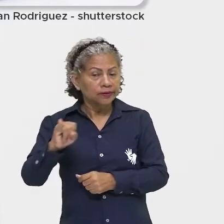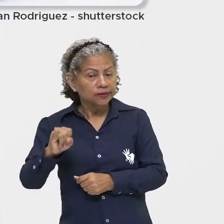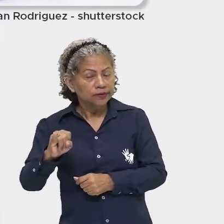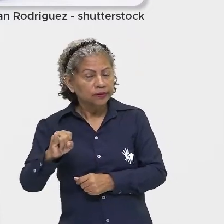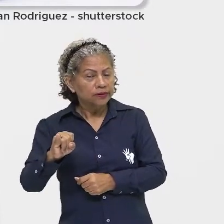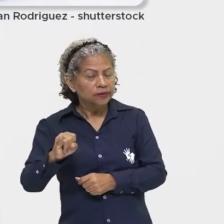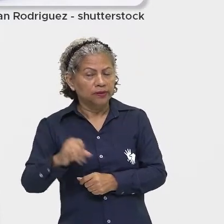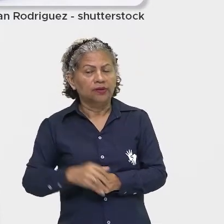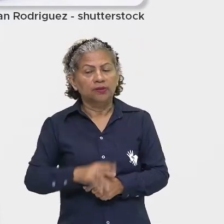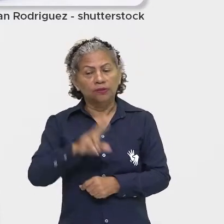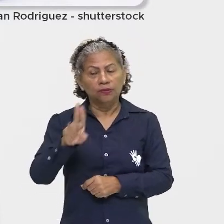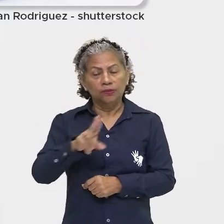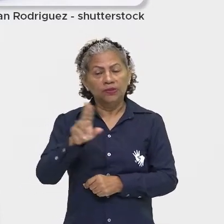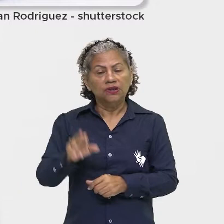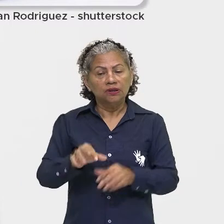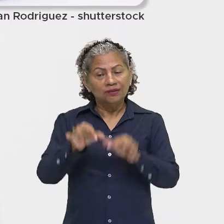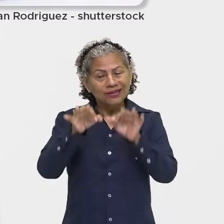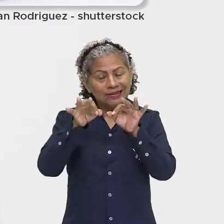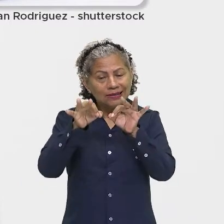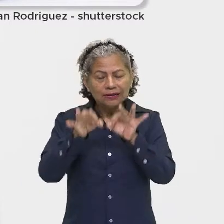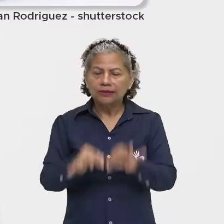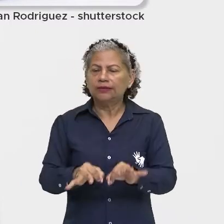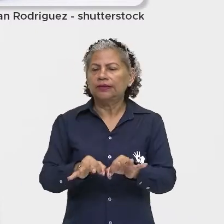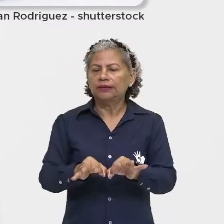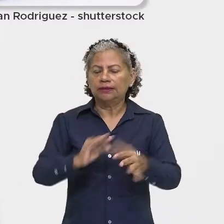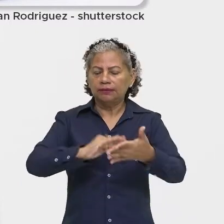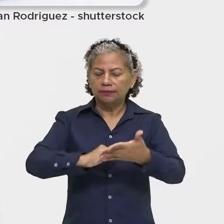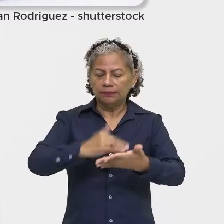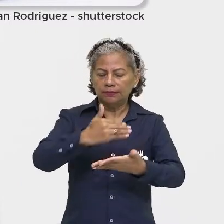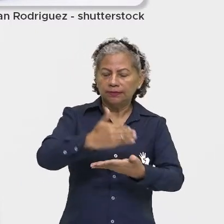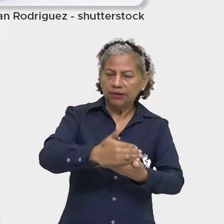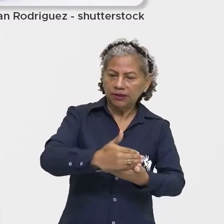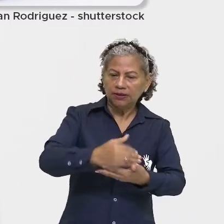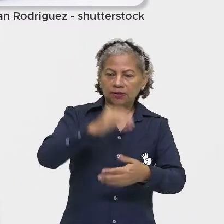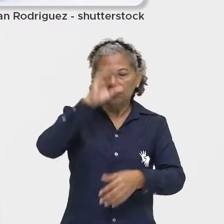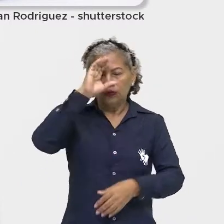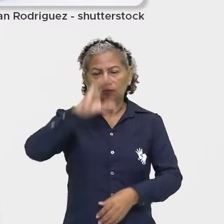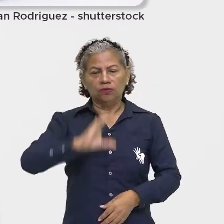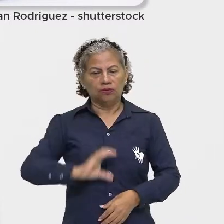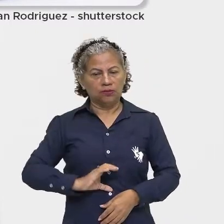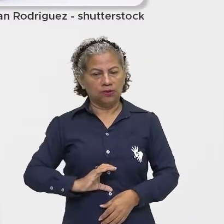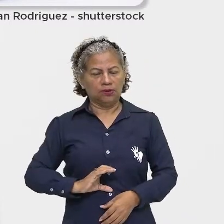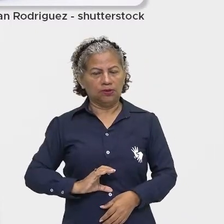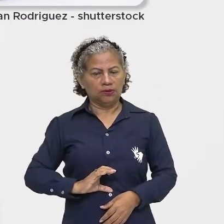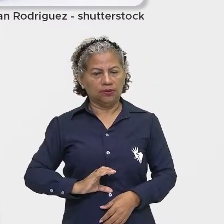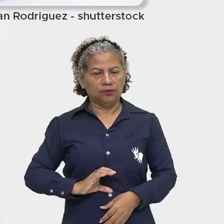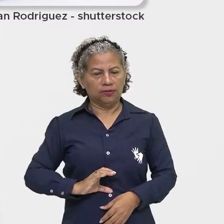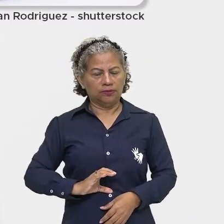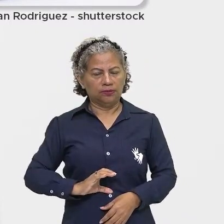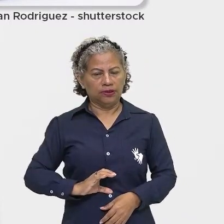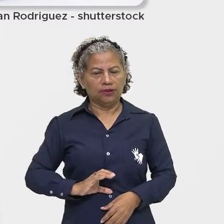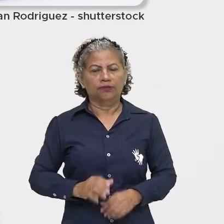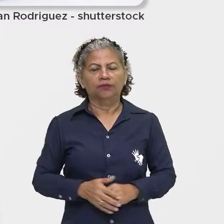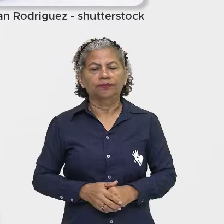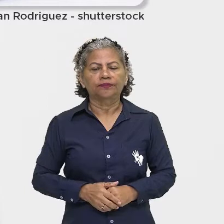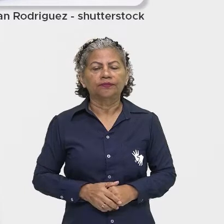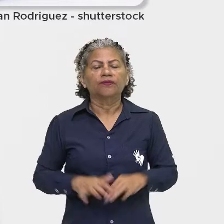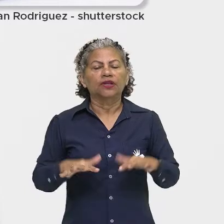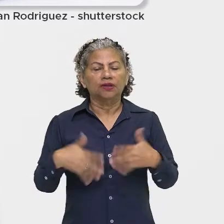correta utilização da netiqueta, que são os nossos comportamentos que a gente vai aprender aqui, tá? Então, assim como nós